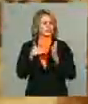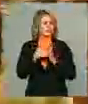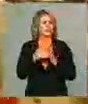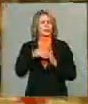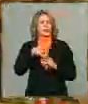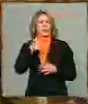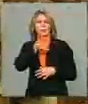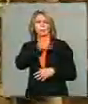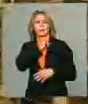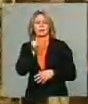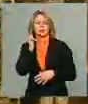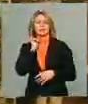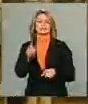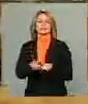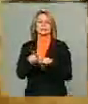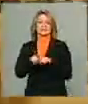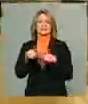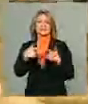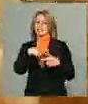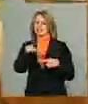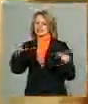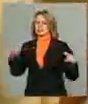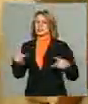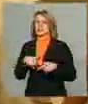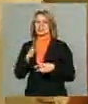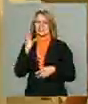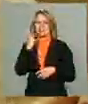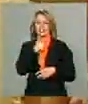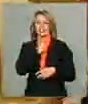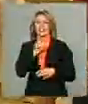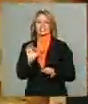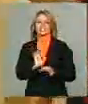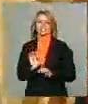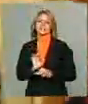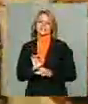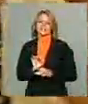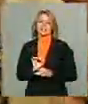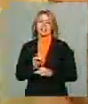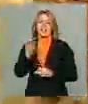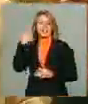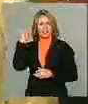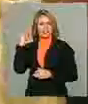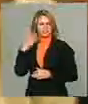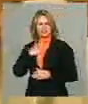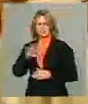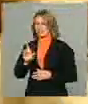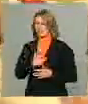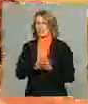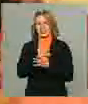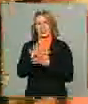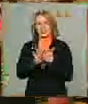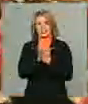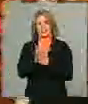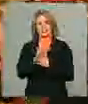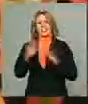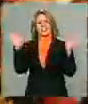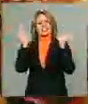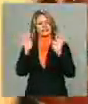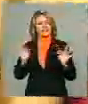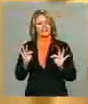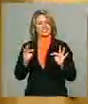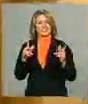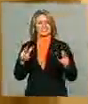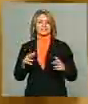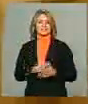PES eu tinha o meu quarto era isso aqui ol vem cá eu eu era hoje não quero ser mais nada ão feliz com aquele